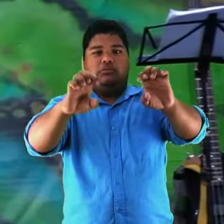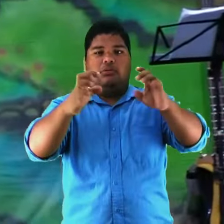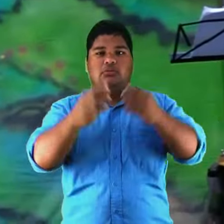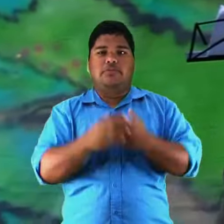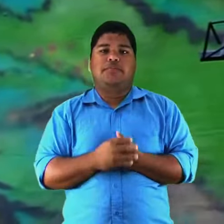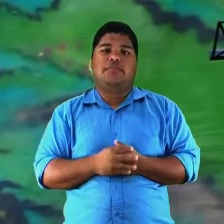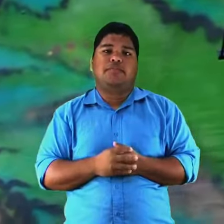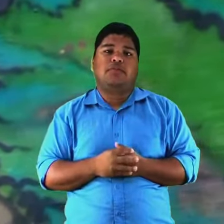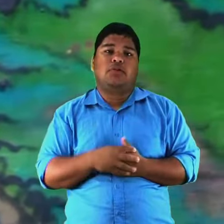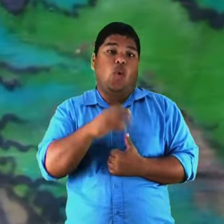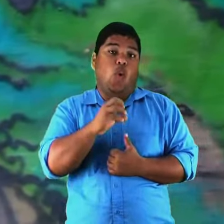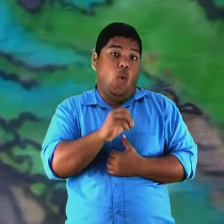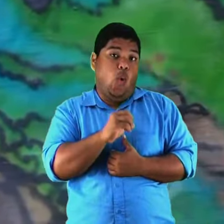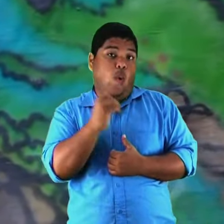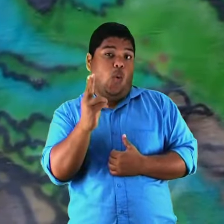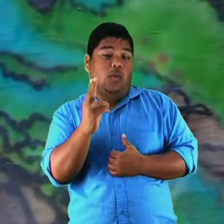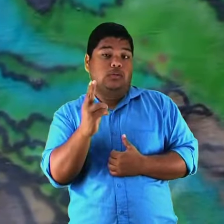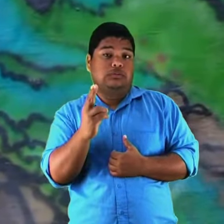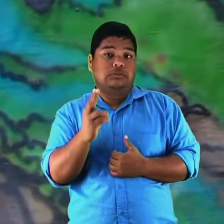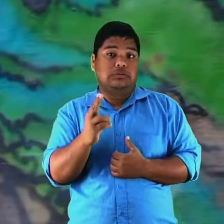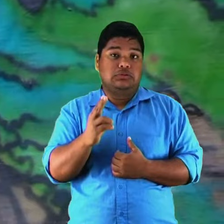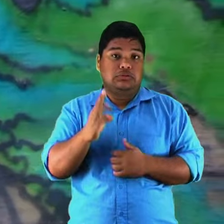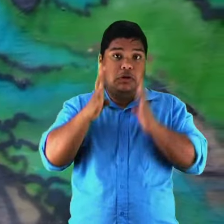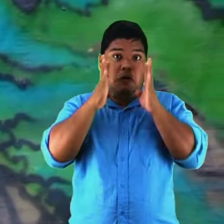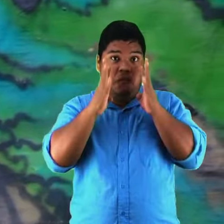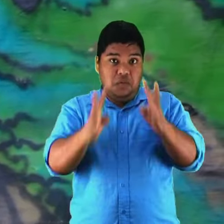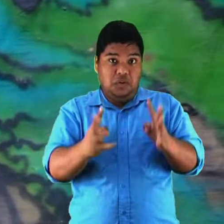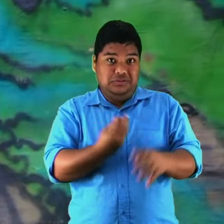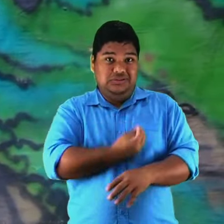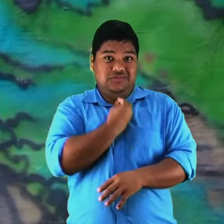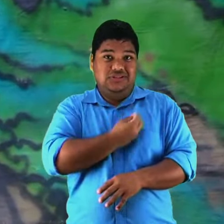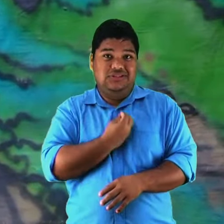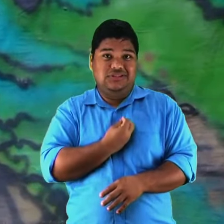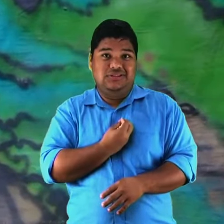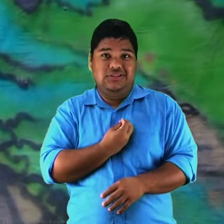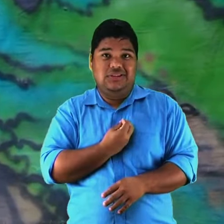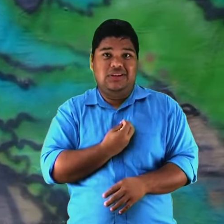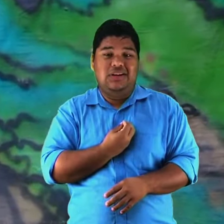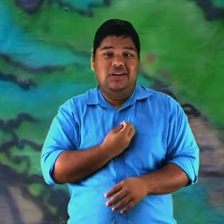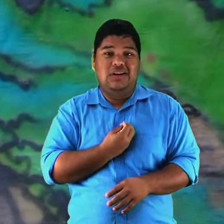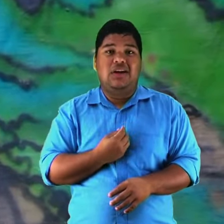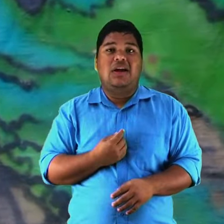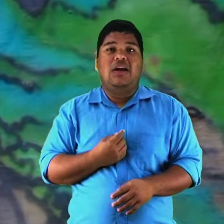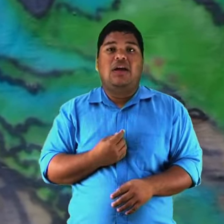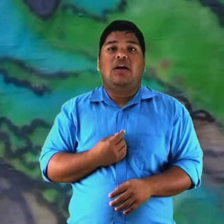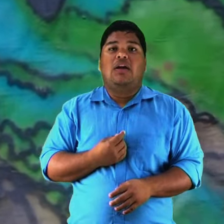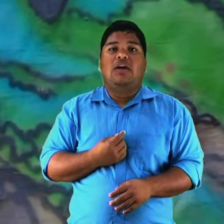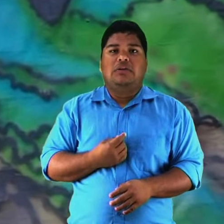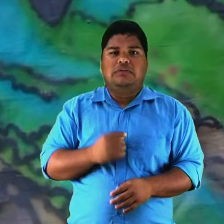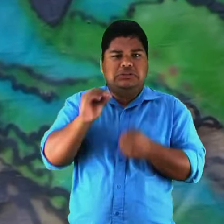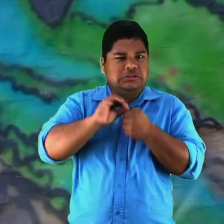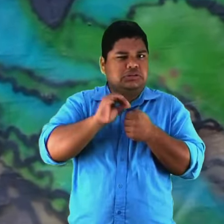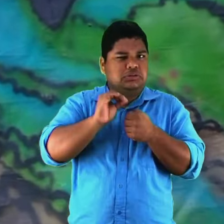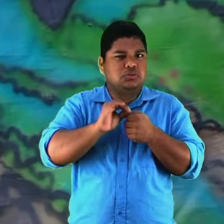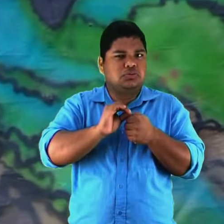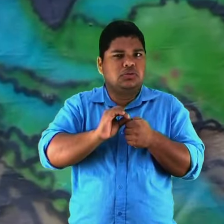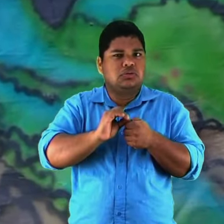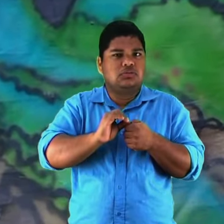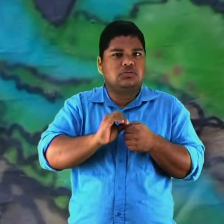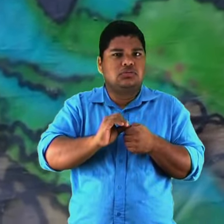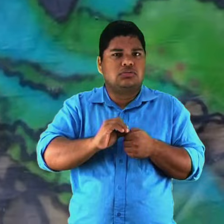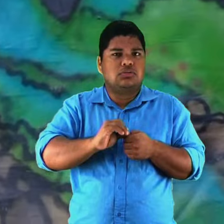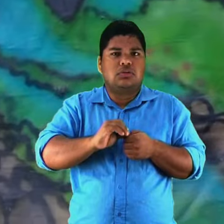Ou a sua missão, ou o seu foco de vida é cumprir a sua missão divina. Nós estamos aqui